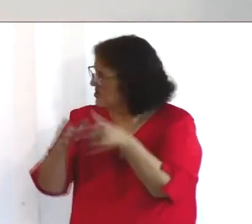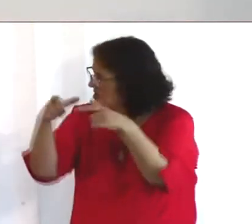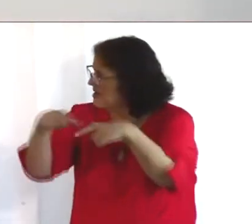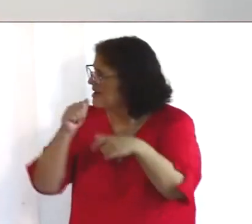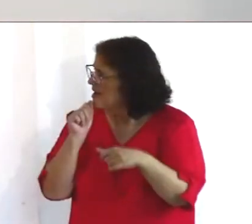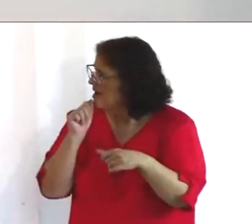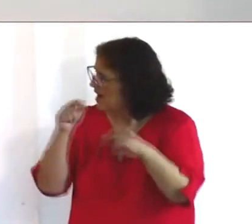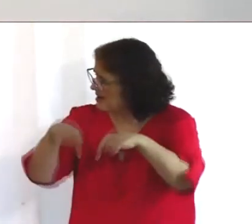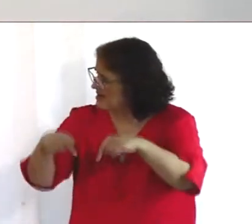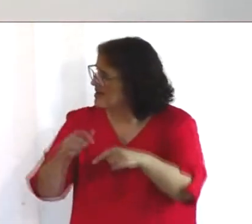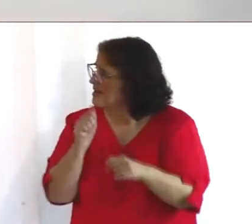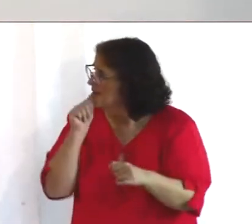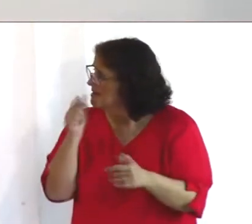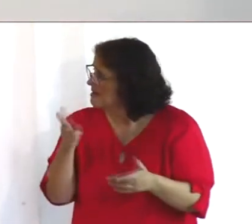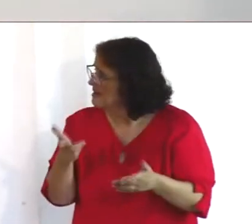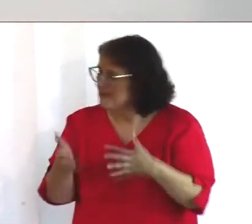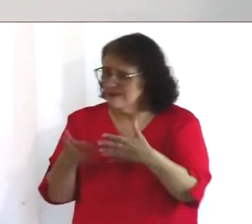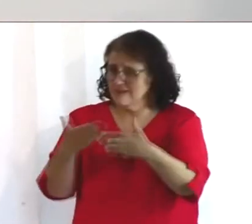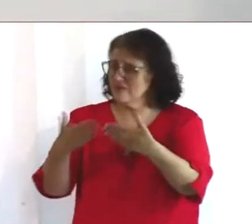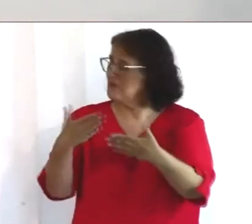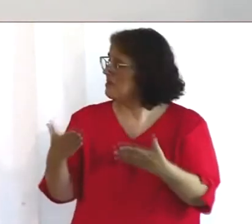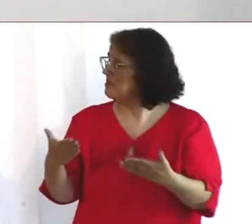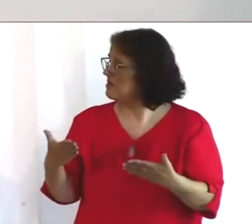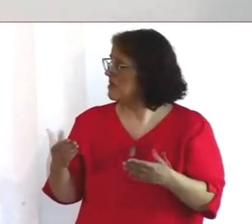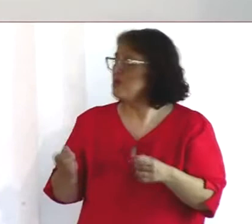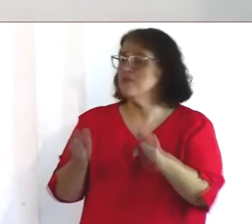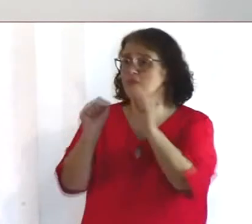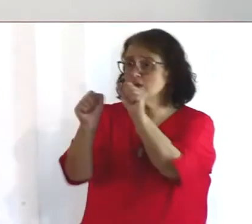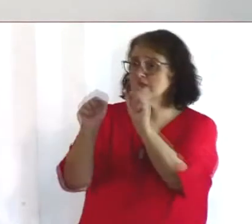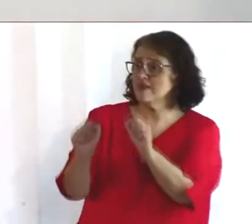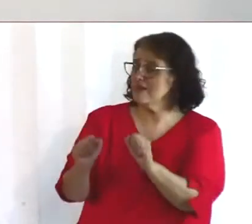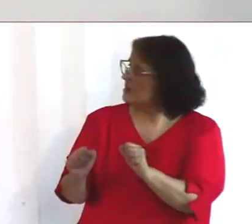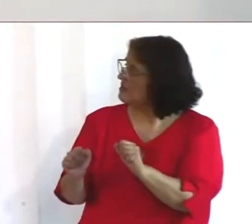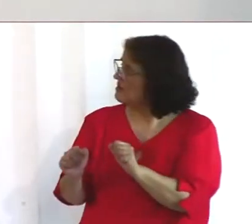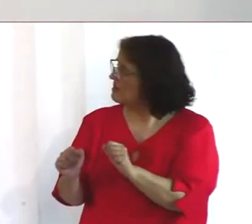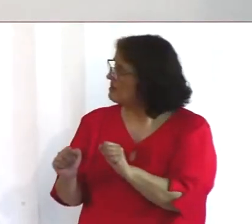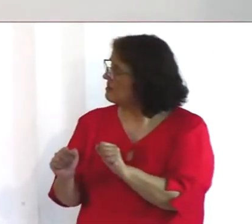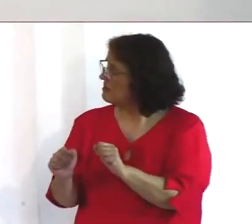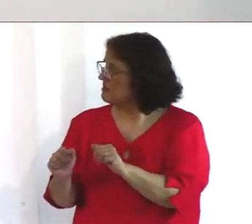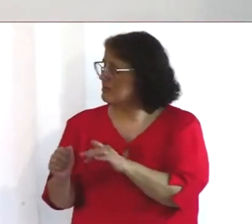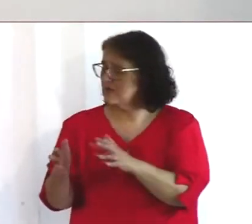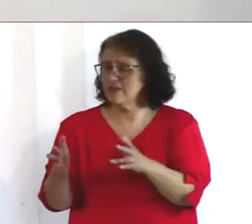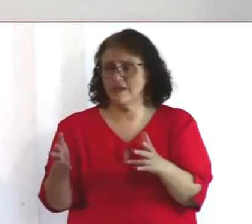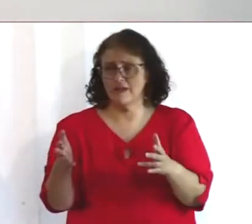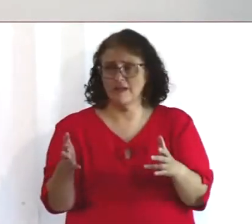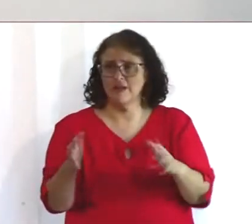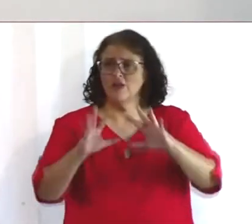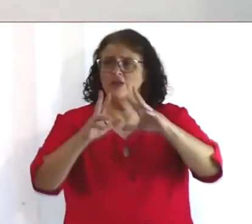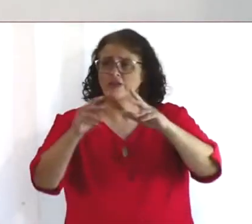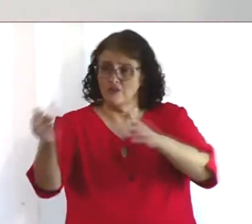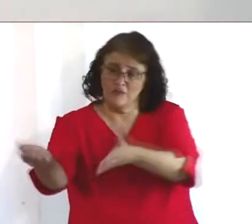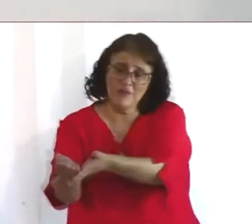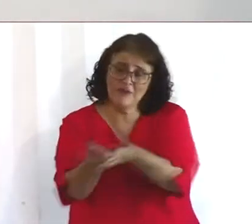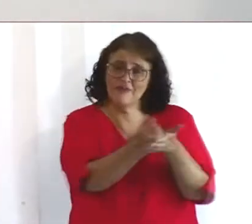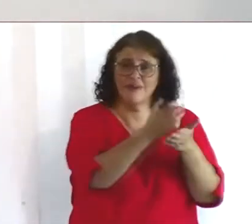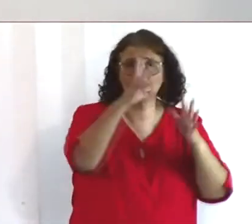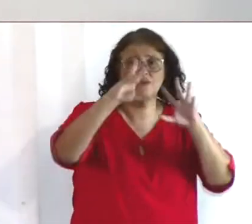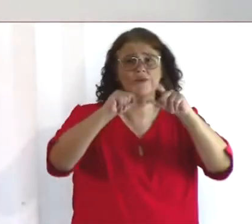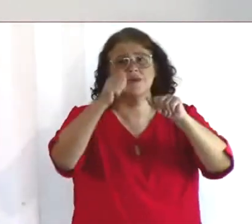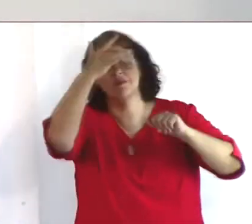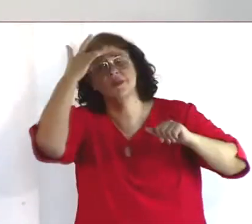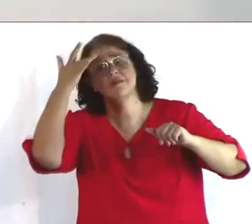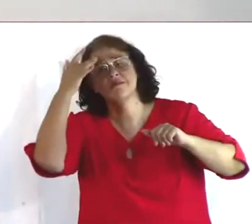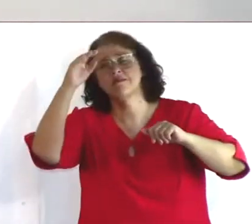os endemoniados e todas as pessoas enfermas e doentes e de toda sorte de enfermidade, diz o